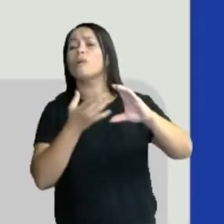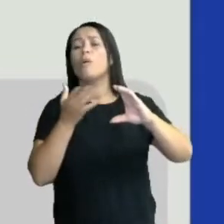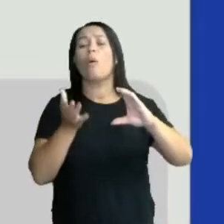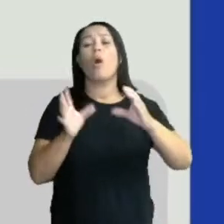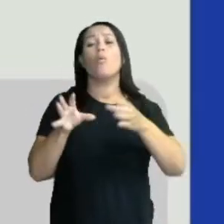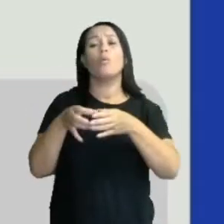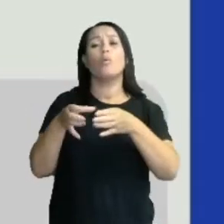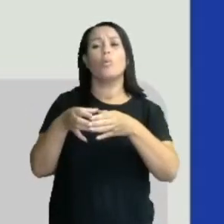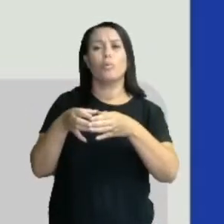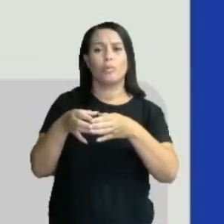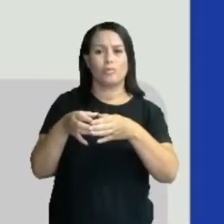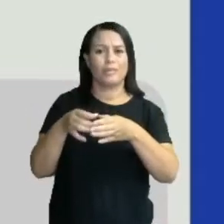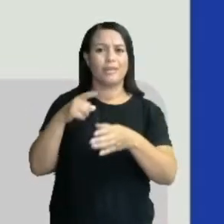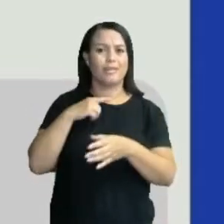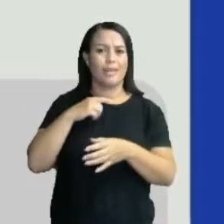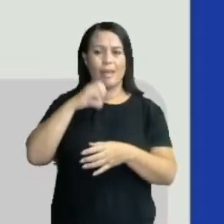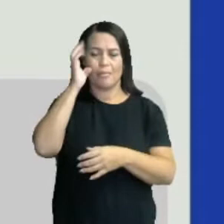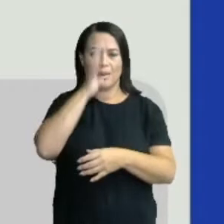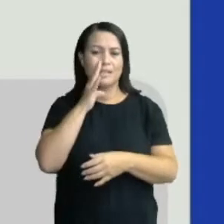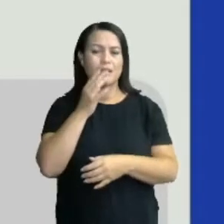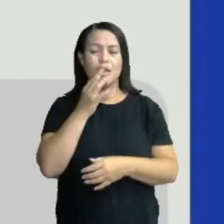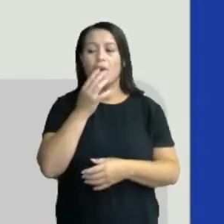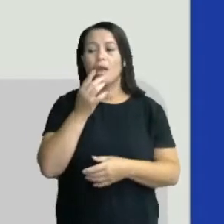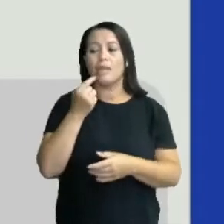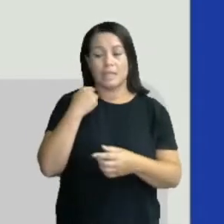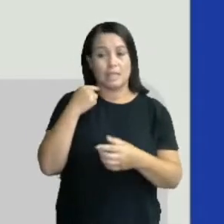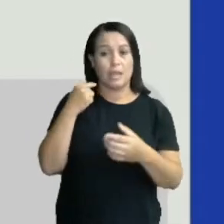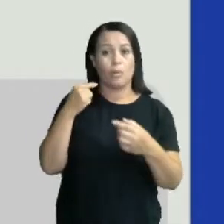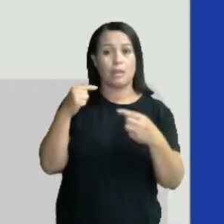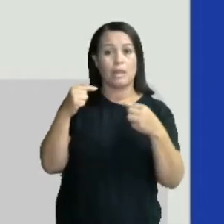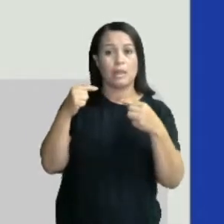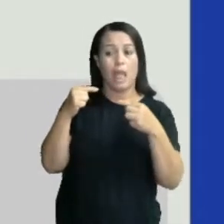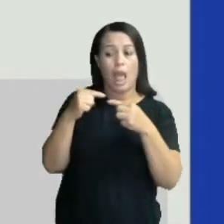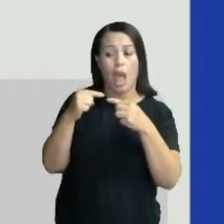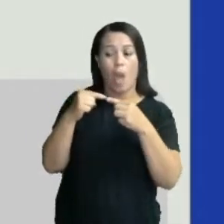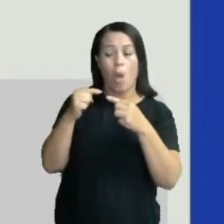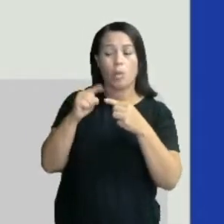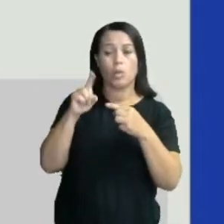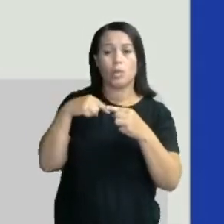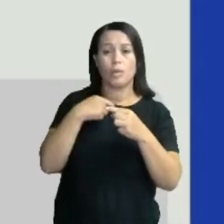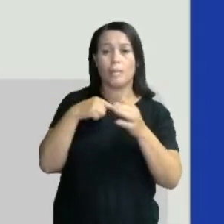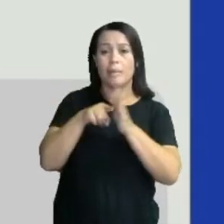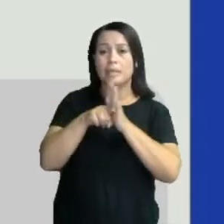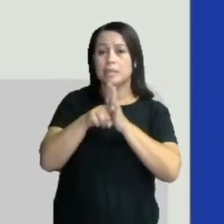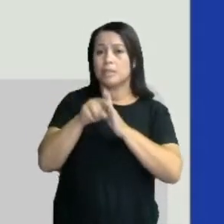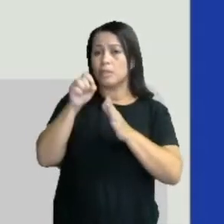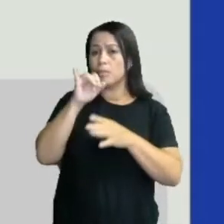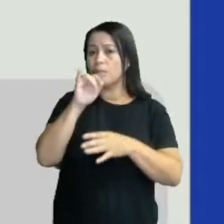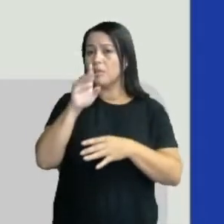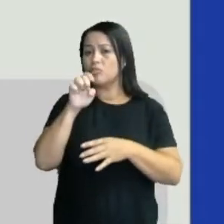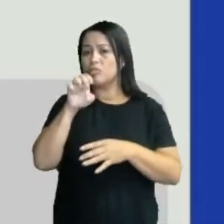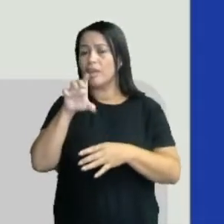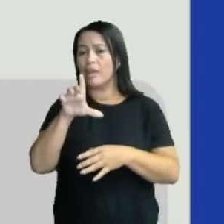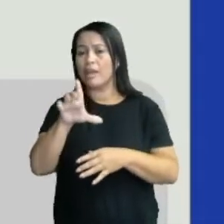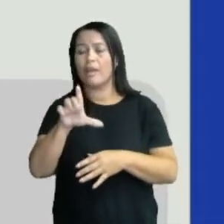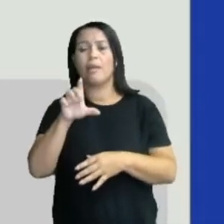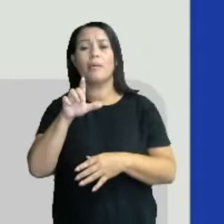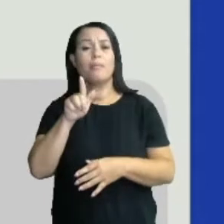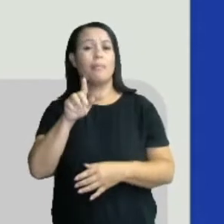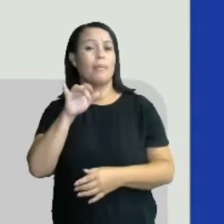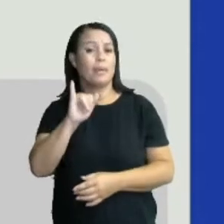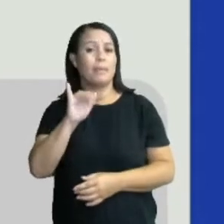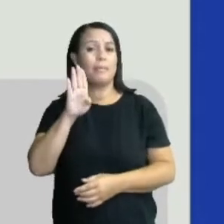população brasileira? Ora, de acordo com essa pesquisa do IBGE, tá certo? A gente tem aí, ó, 45% da